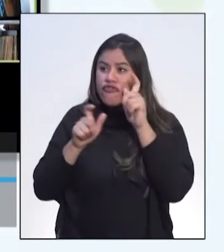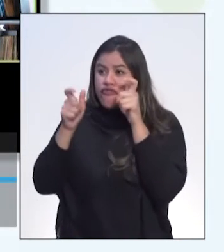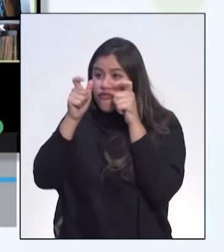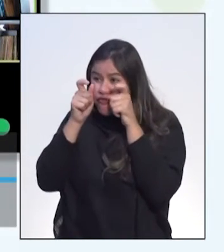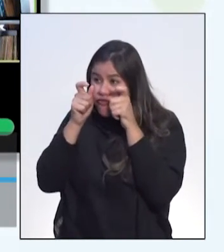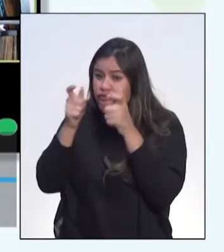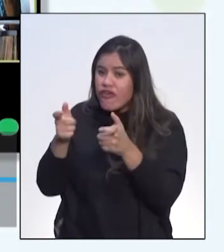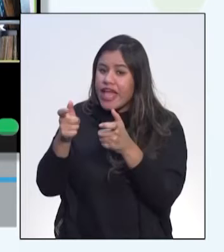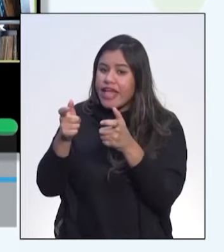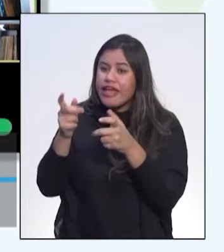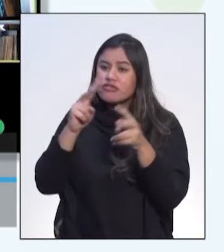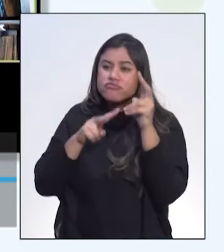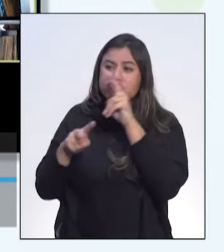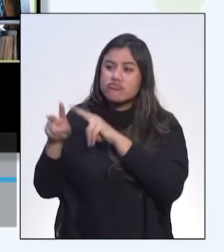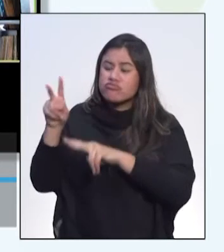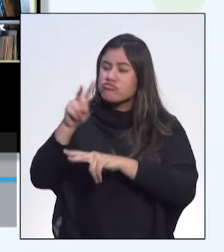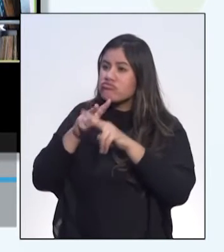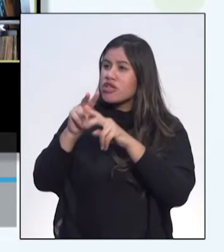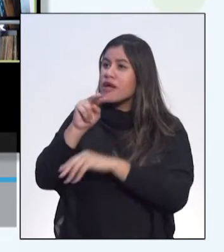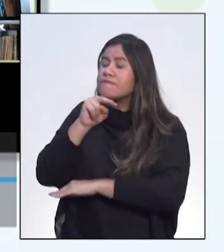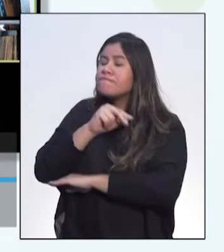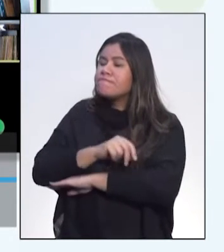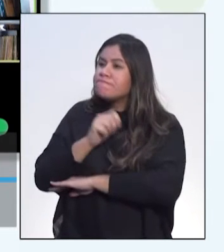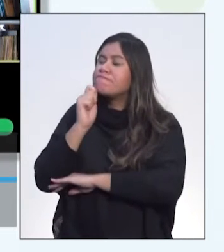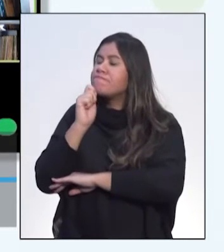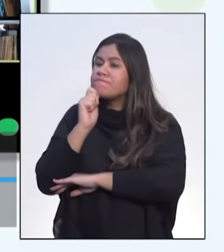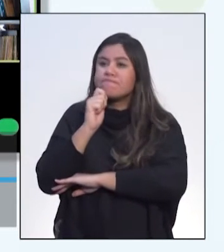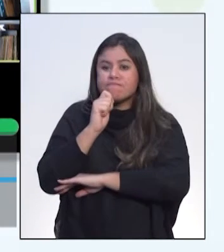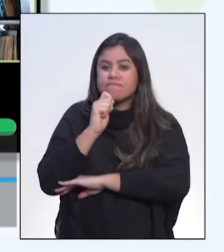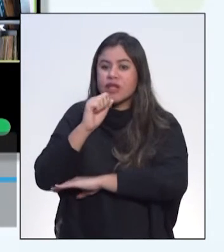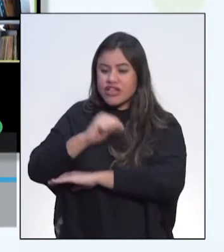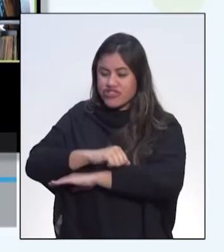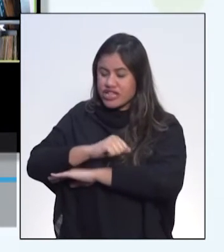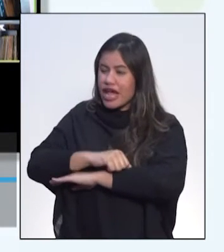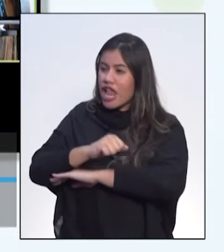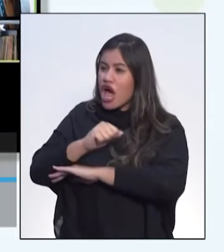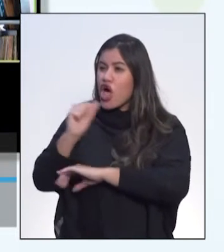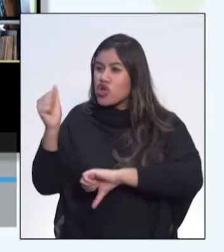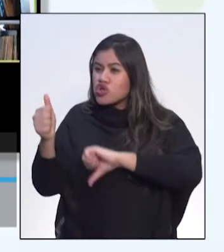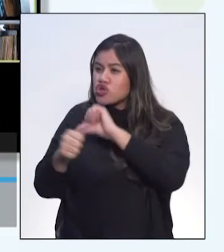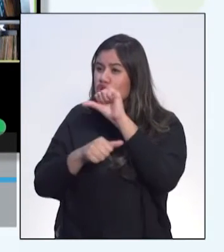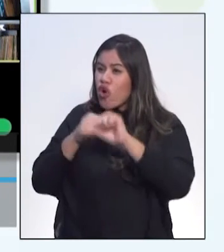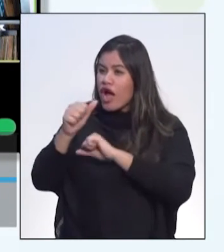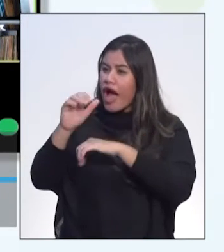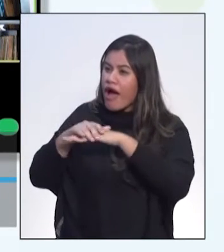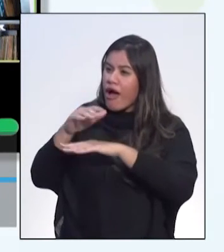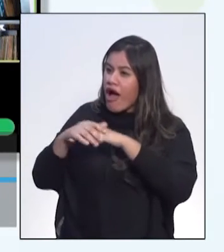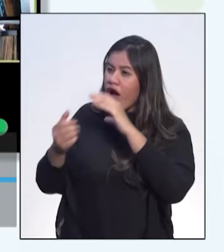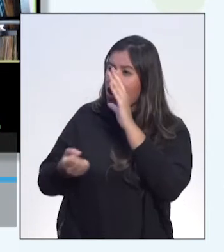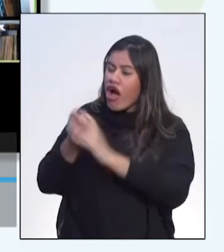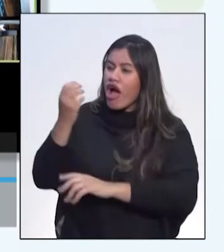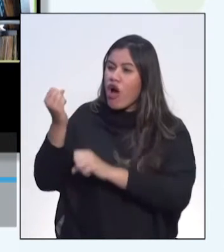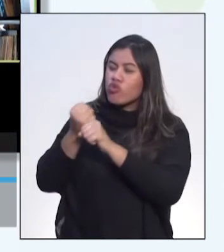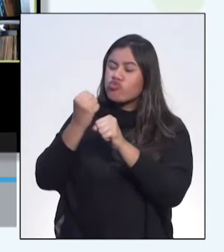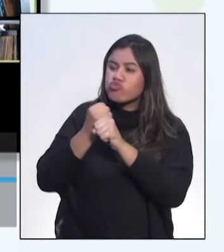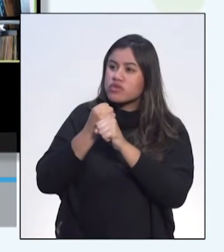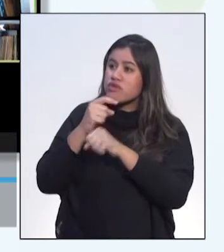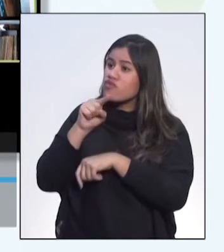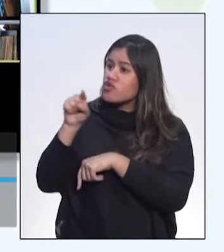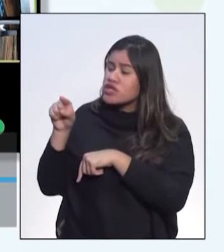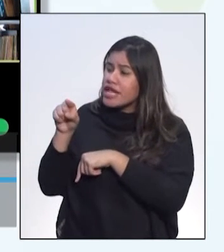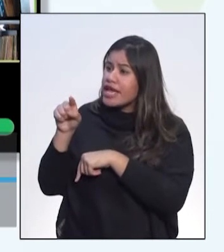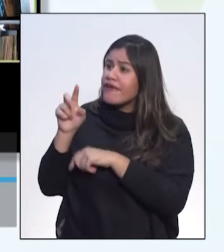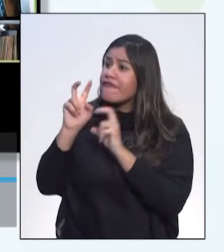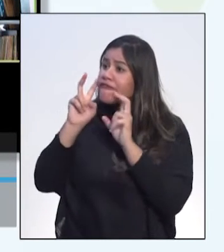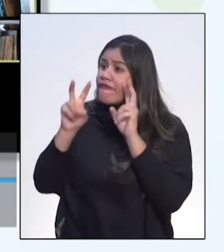lá fora, né, o que você vê através da sua janela, se a sua janela fosse mágica e pudesse também construir coisas, o que você gostaria de